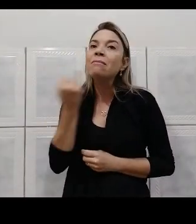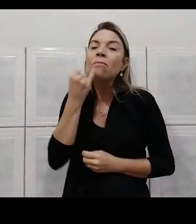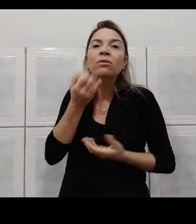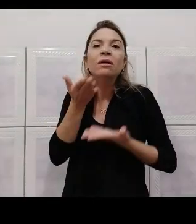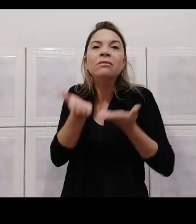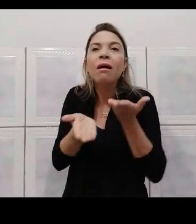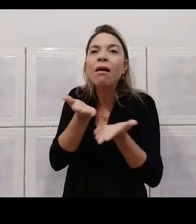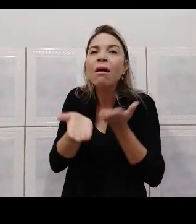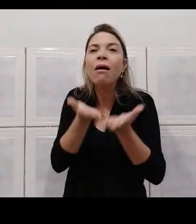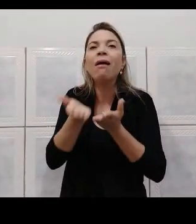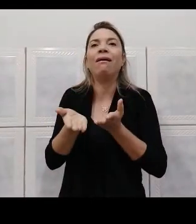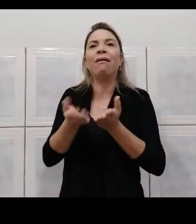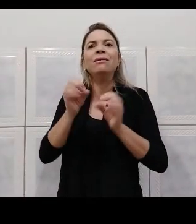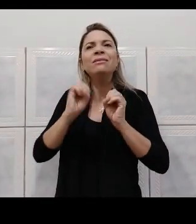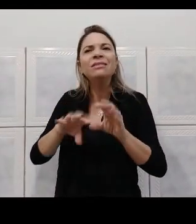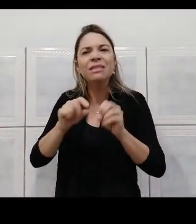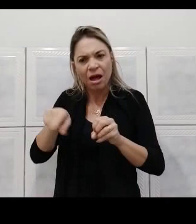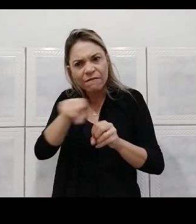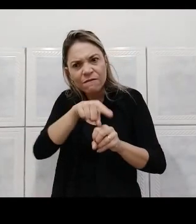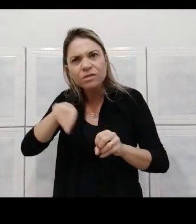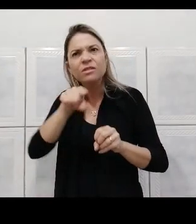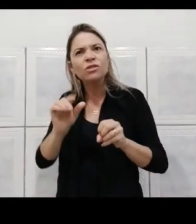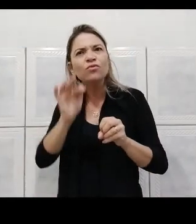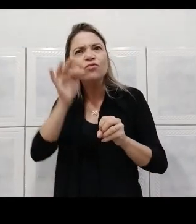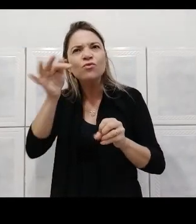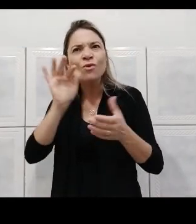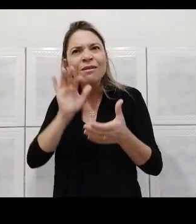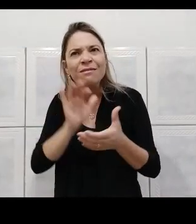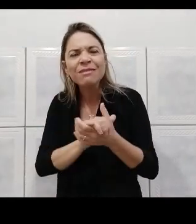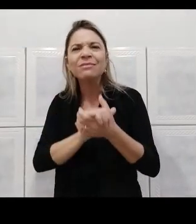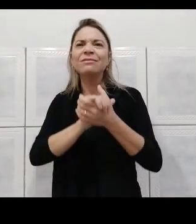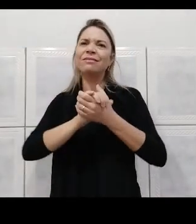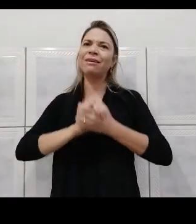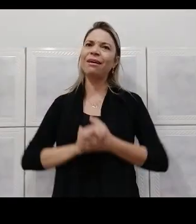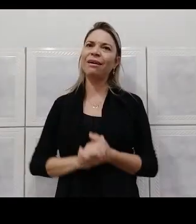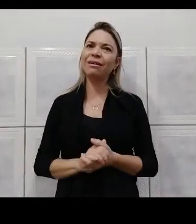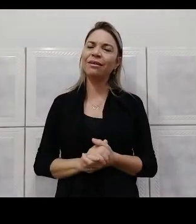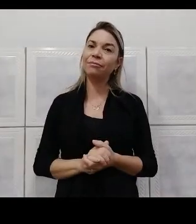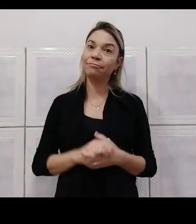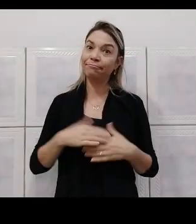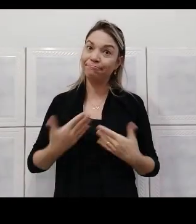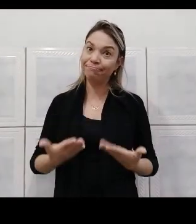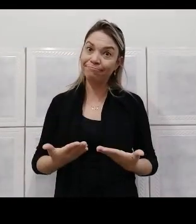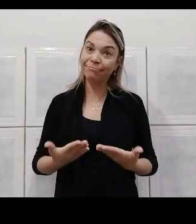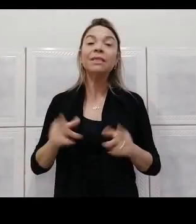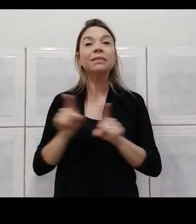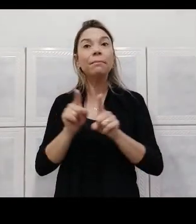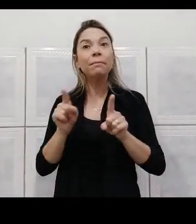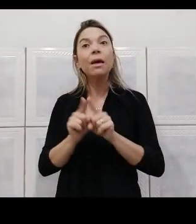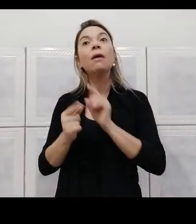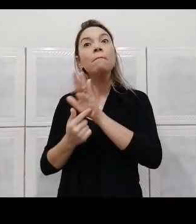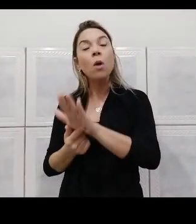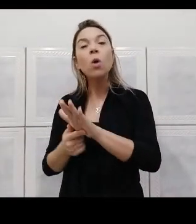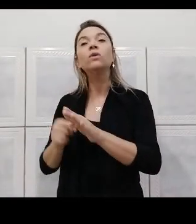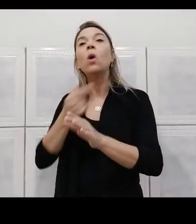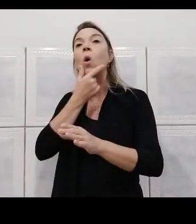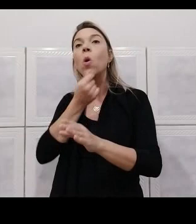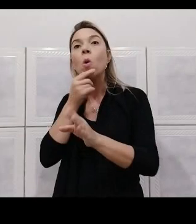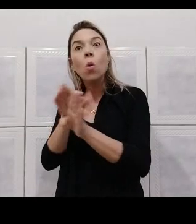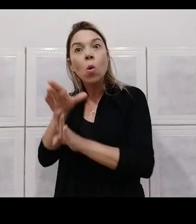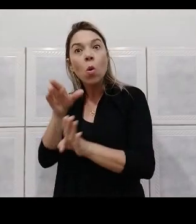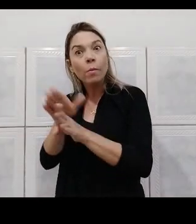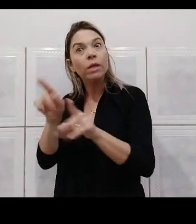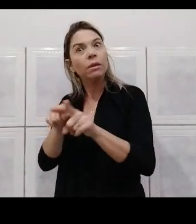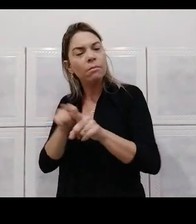quão maravilhoso é saber que Deus criou também o papel do esposo. Aliás, os seus